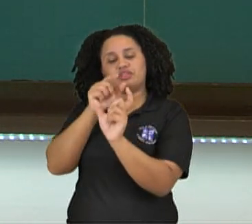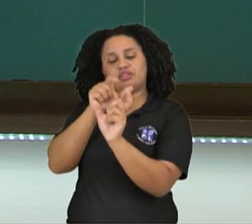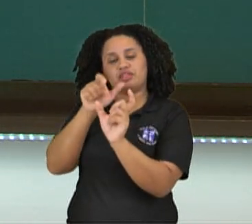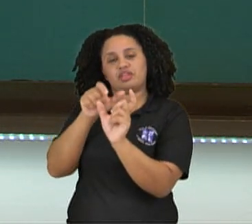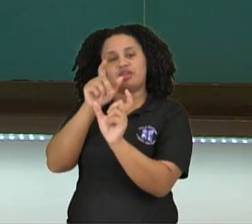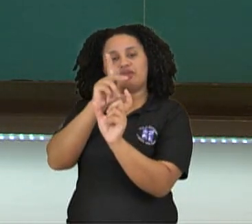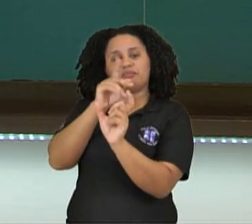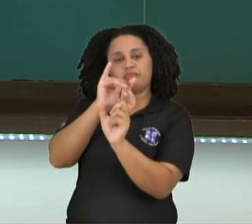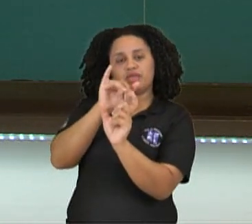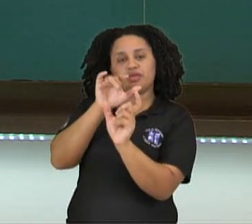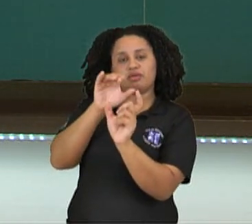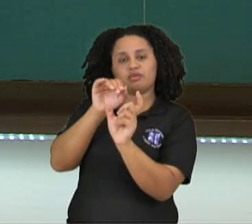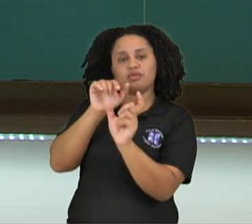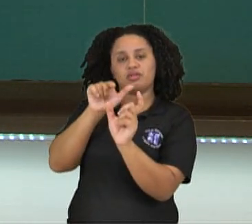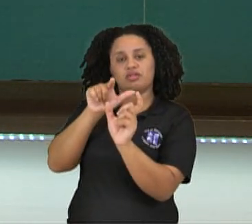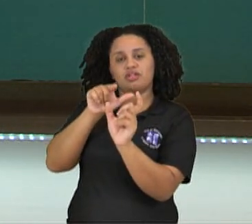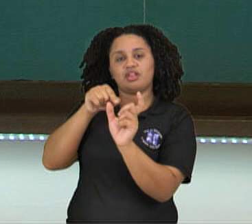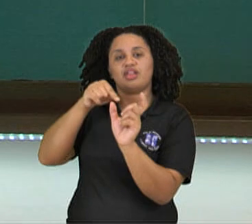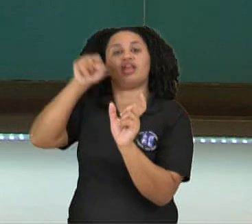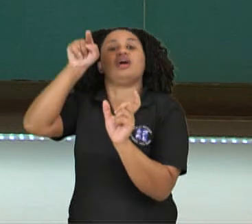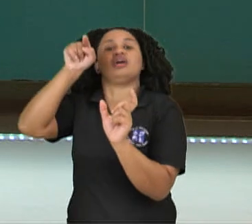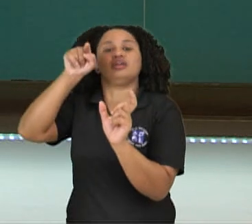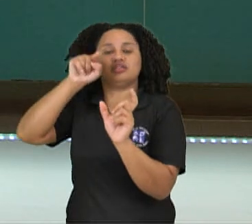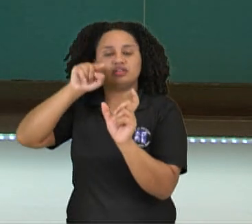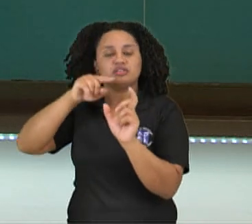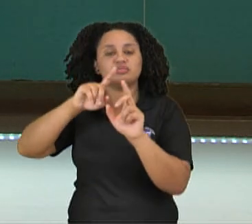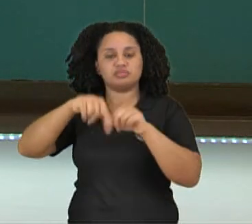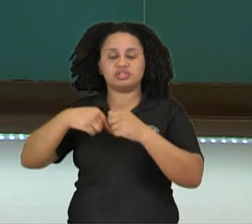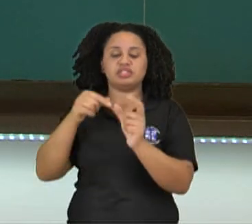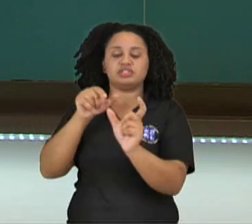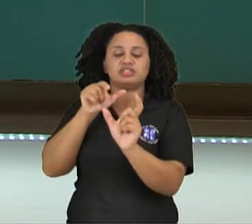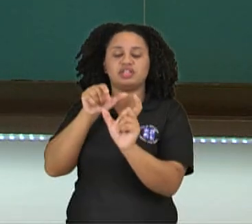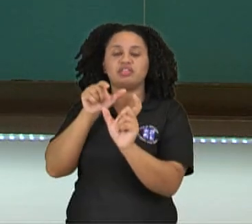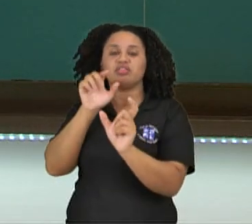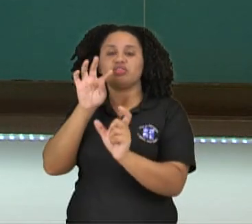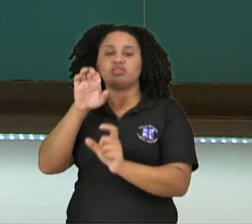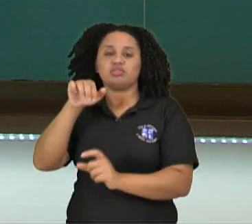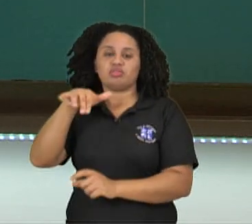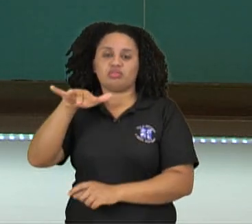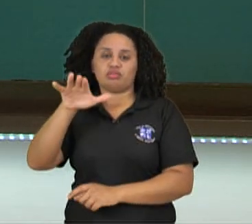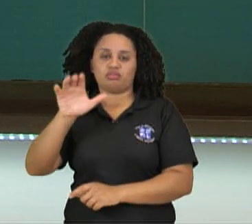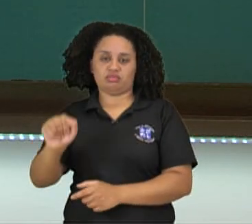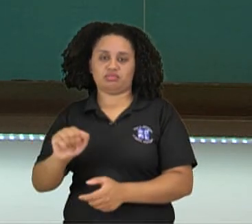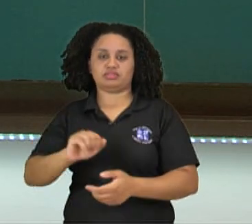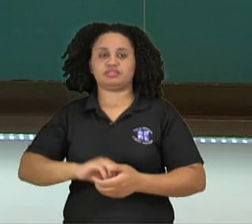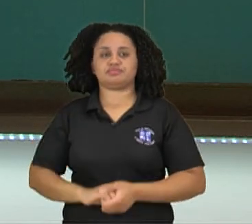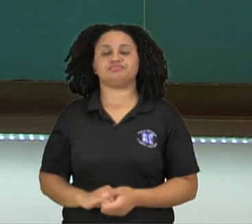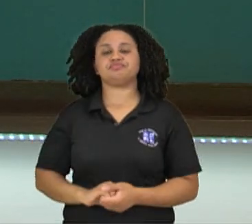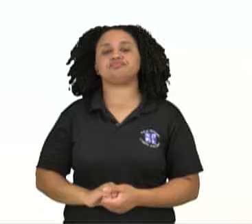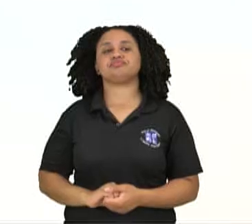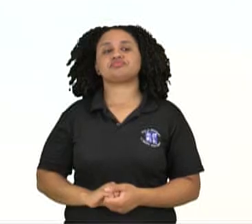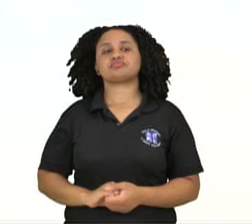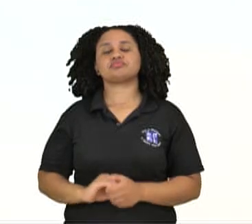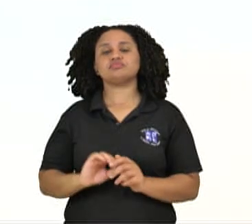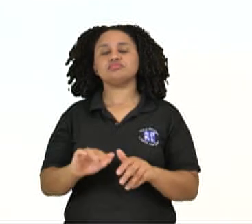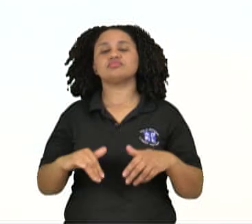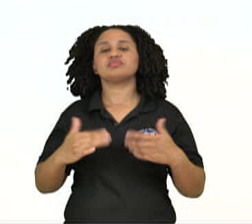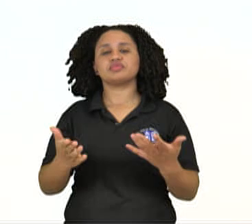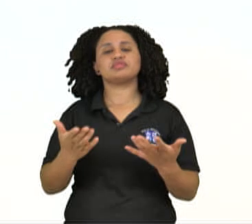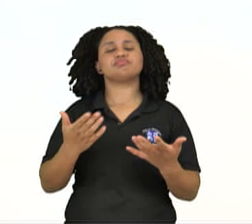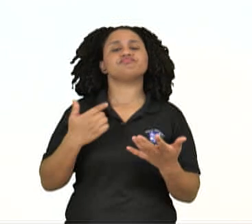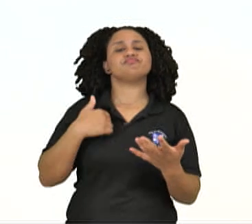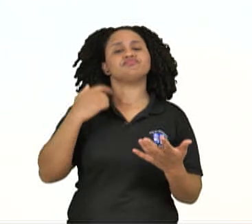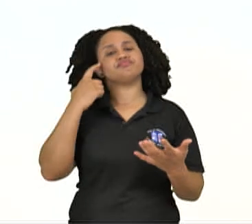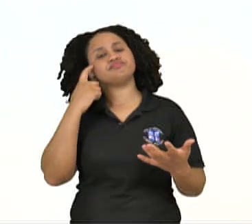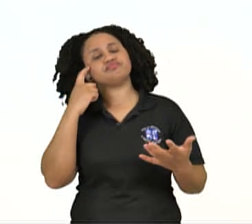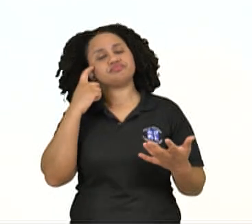isso chamamos de sílaba tônica, né? Então a sílaba mais intensa é a sílaba tônica, certo? Então, naquela reflexão